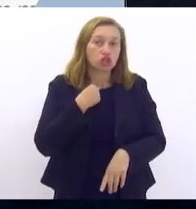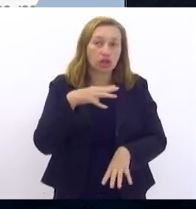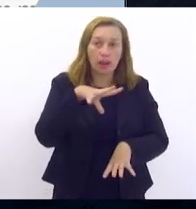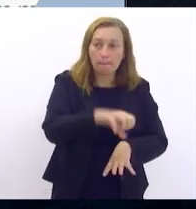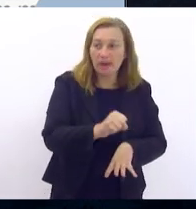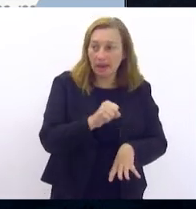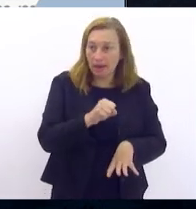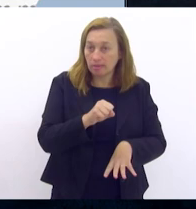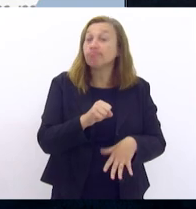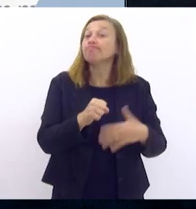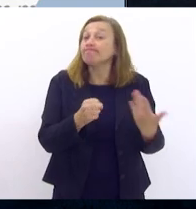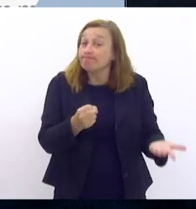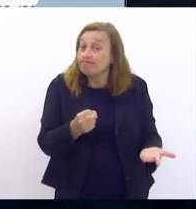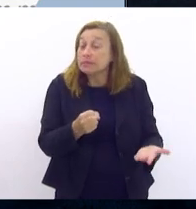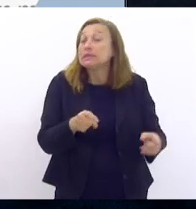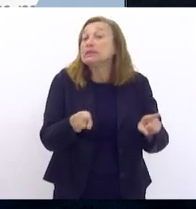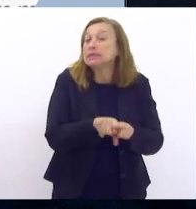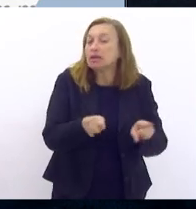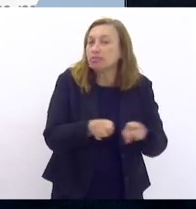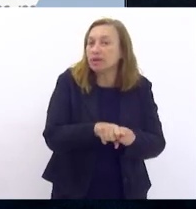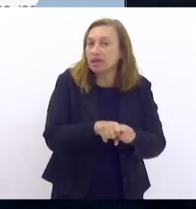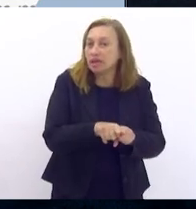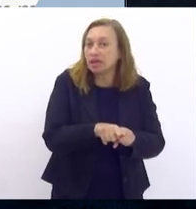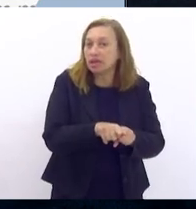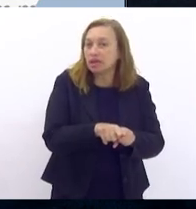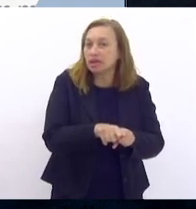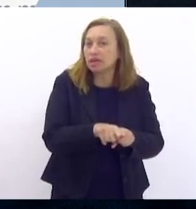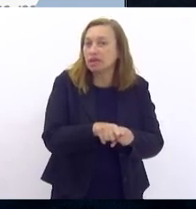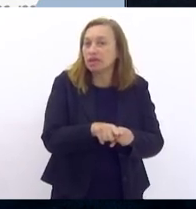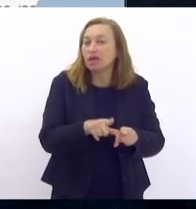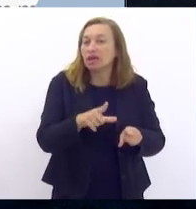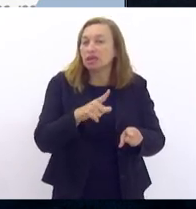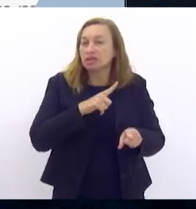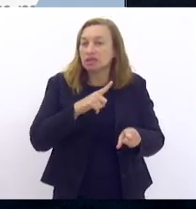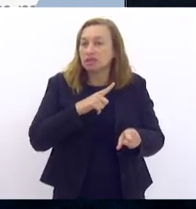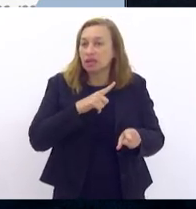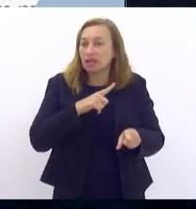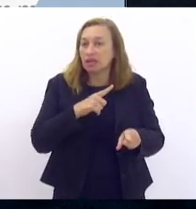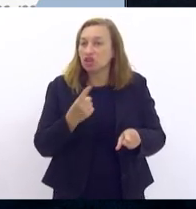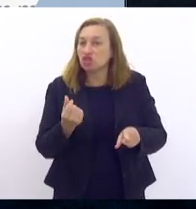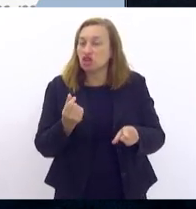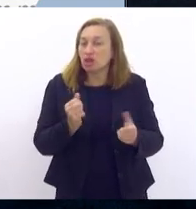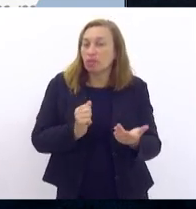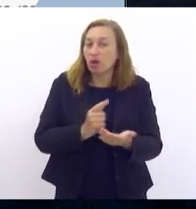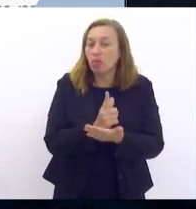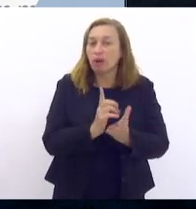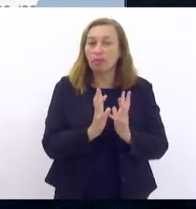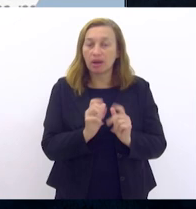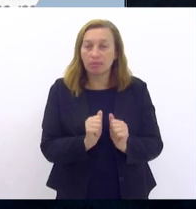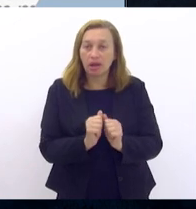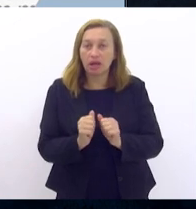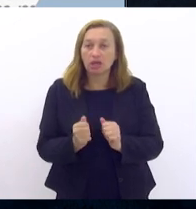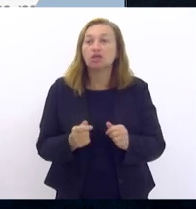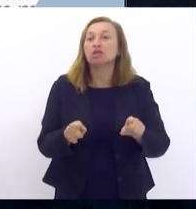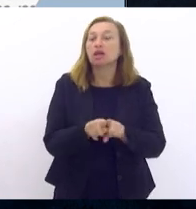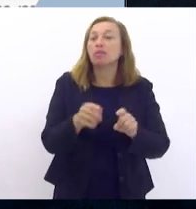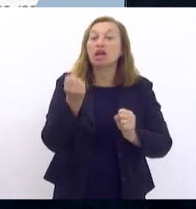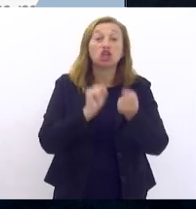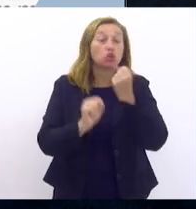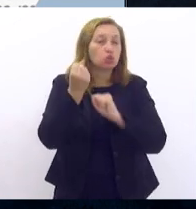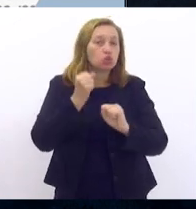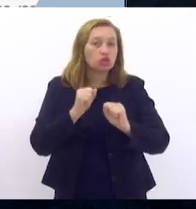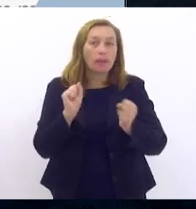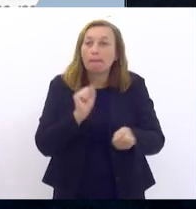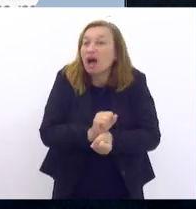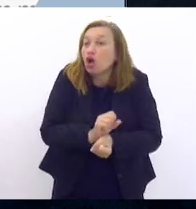manipular muito menos ter recurso para sanitizar né e por outro lado a indústria Tudo parou vocês